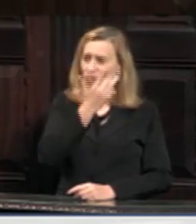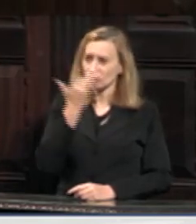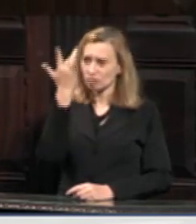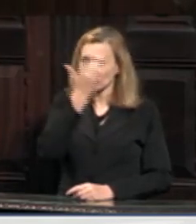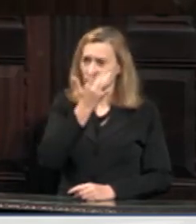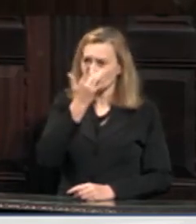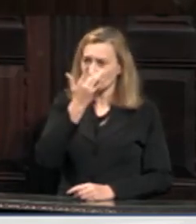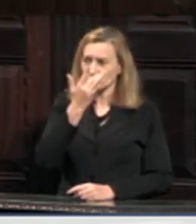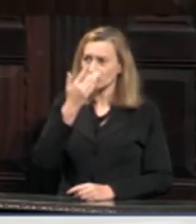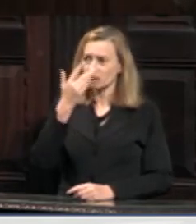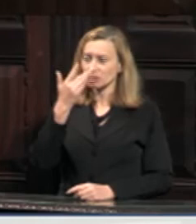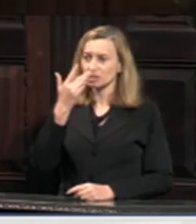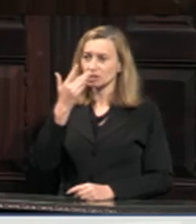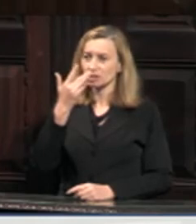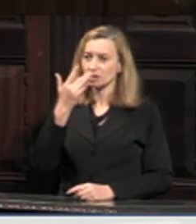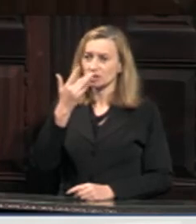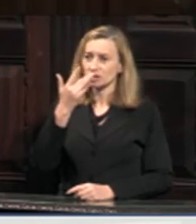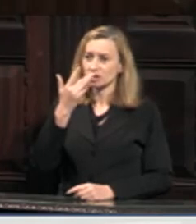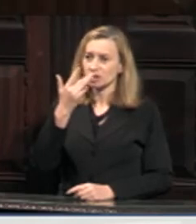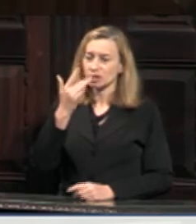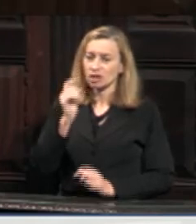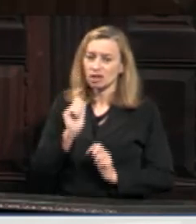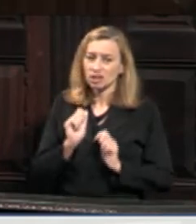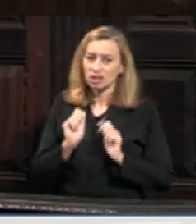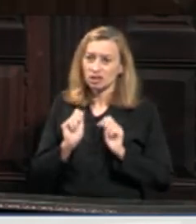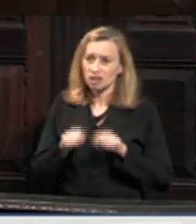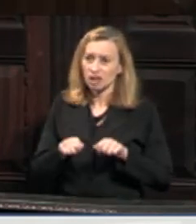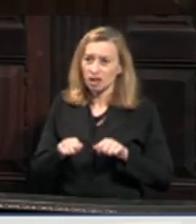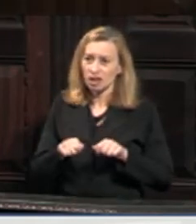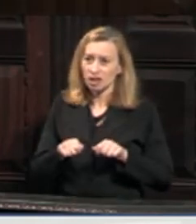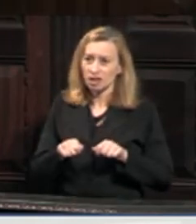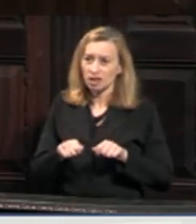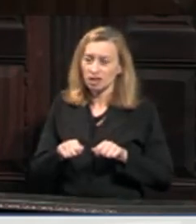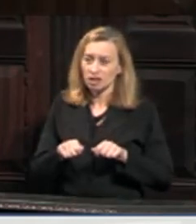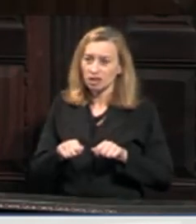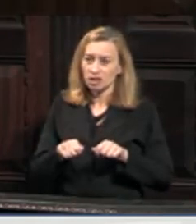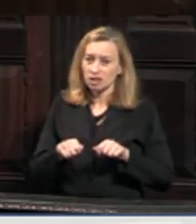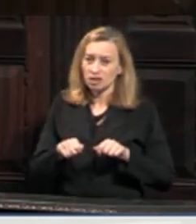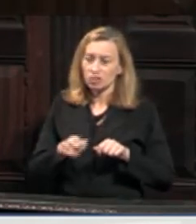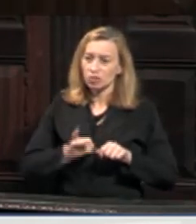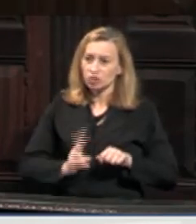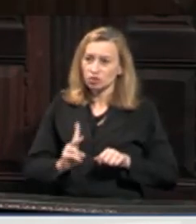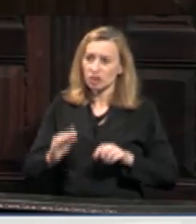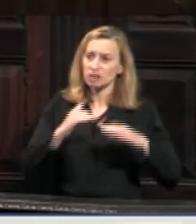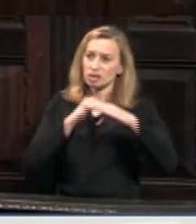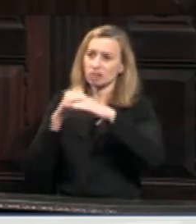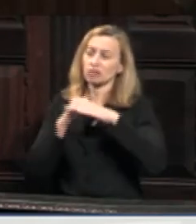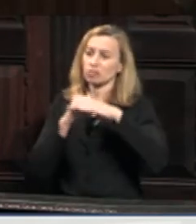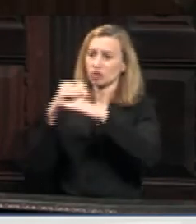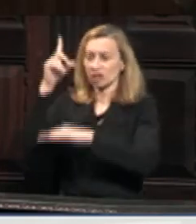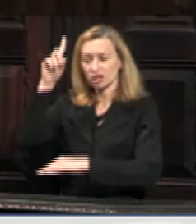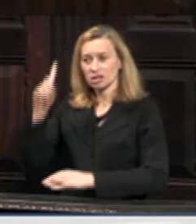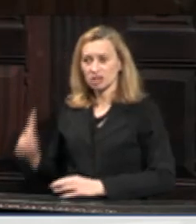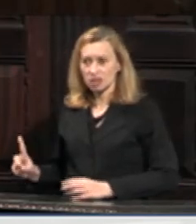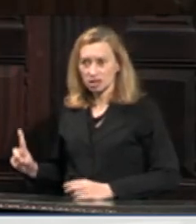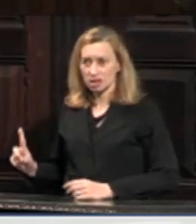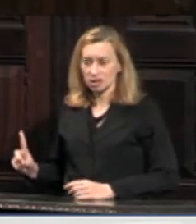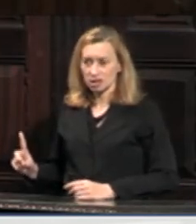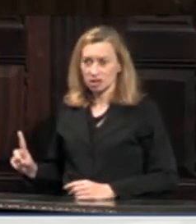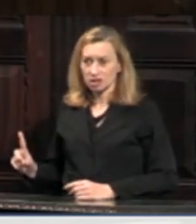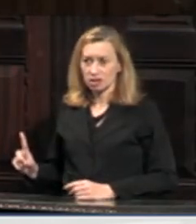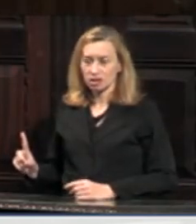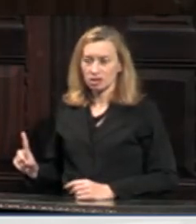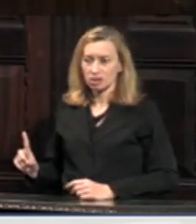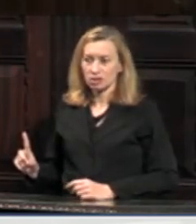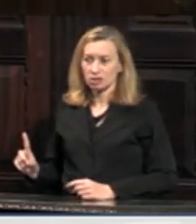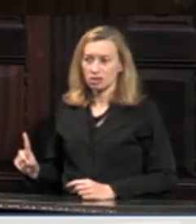que nos conduzirá à possibilidade de reafirmação da democracia, de reafirmação de valores